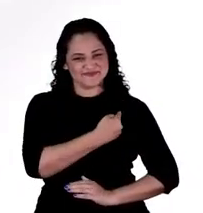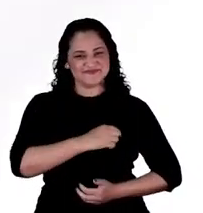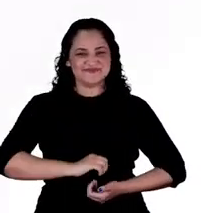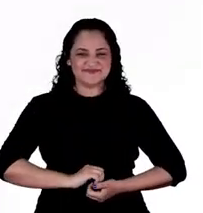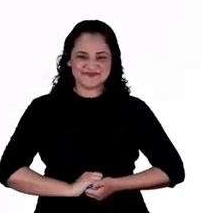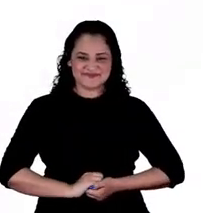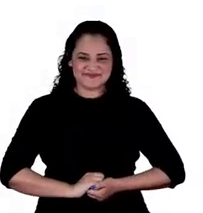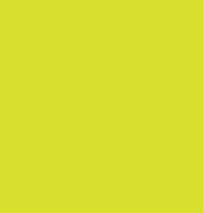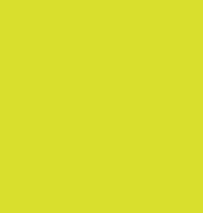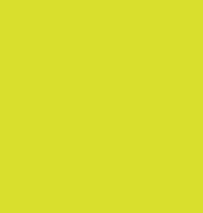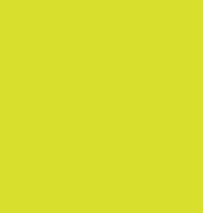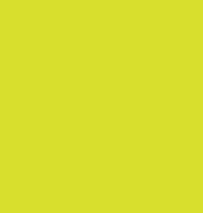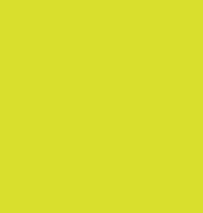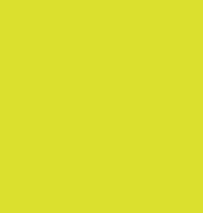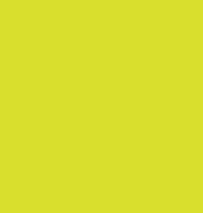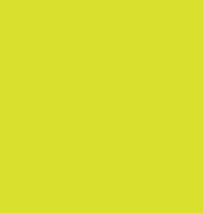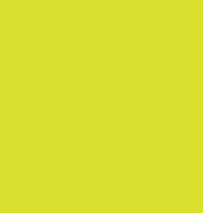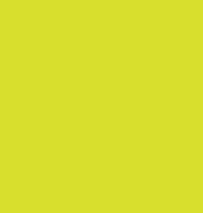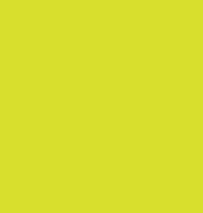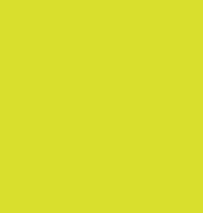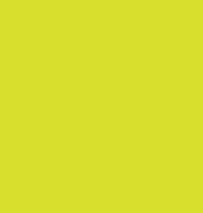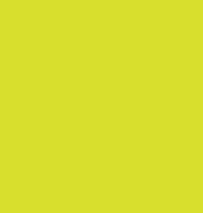que vem da gente